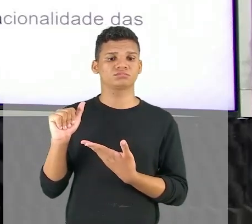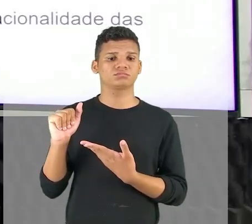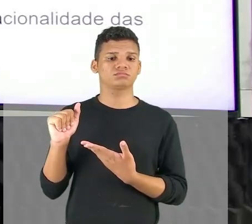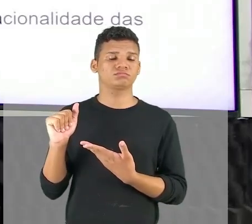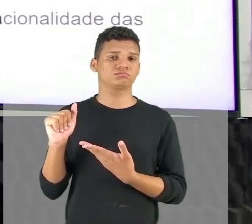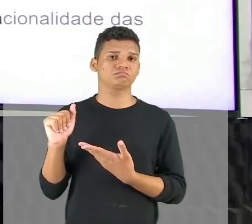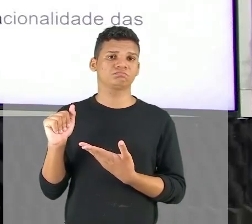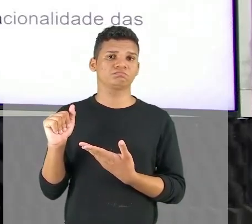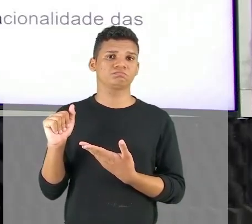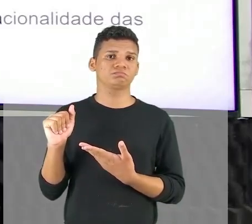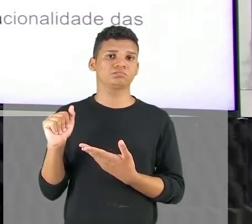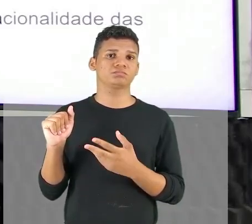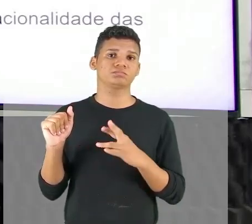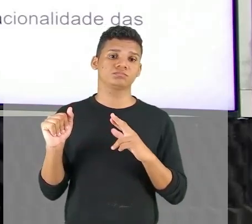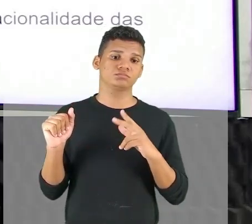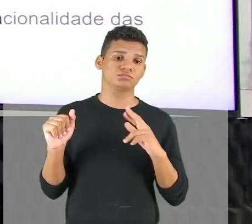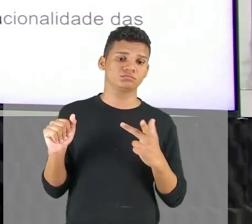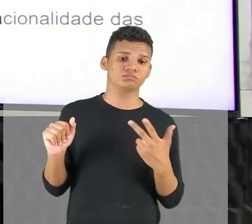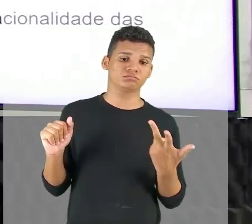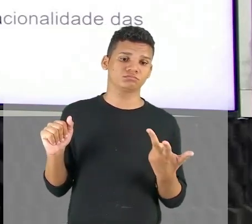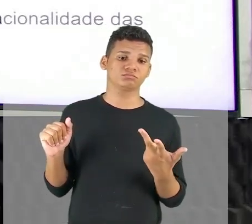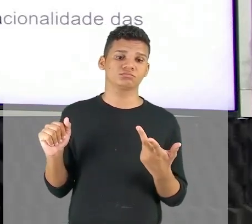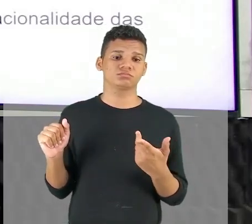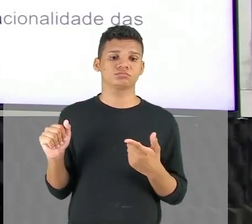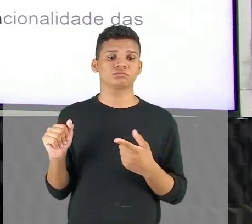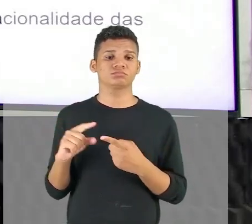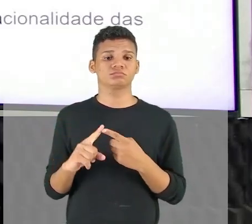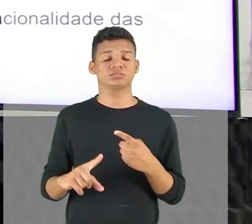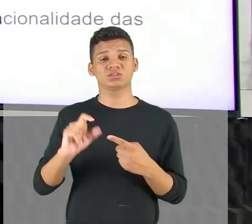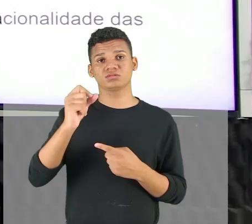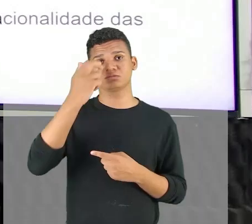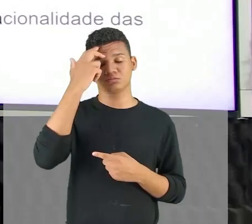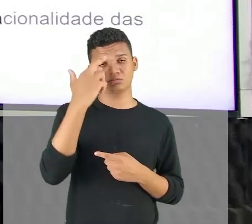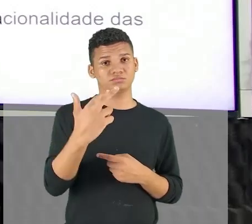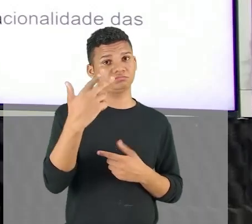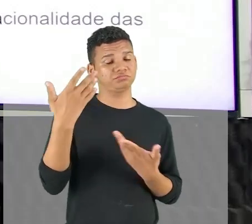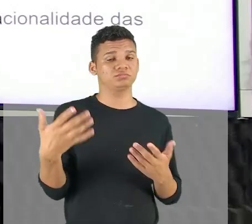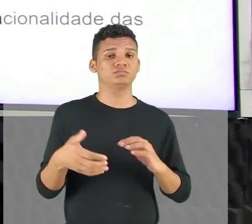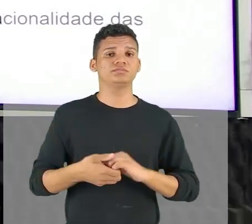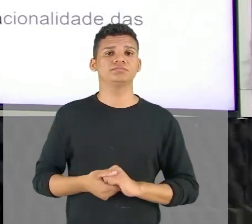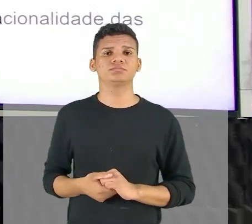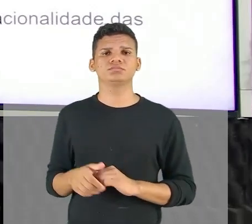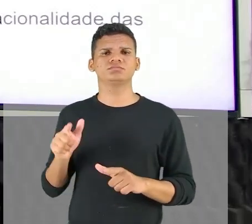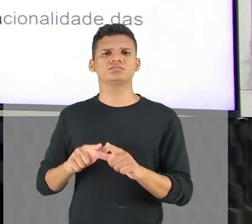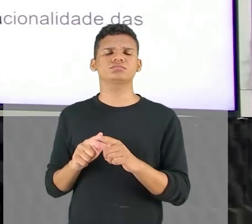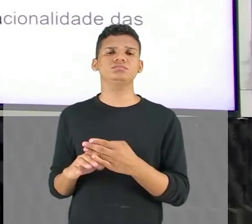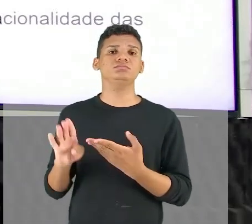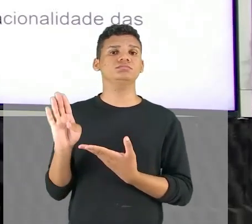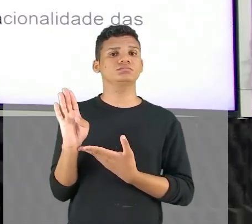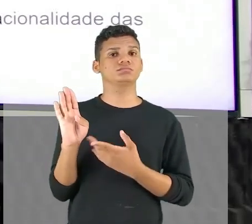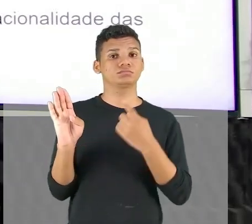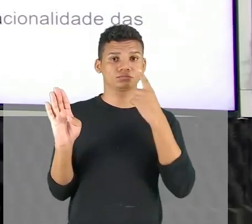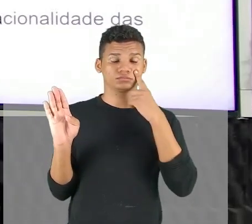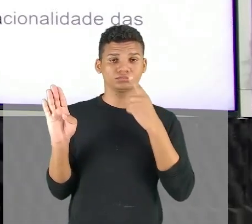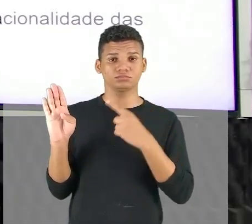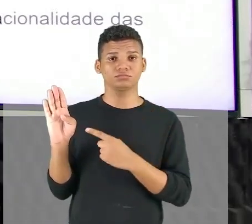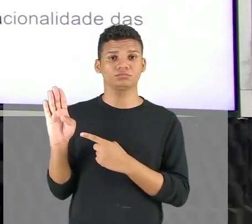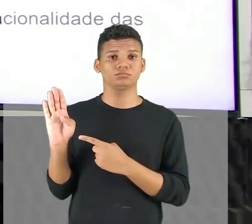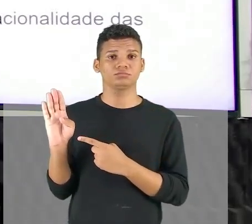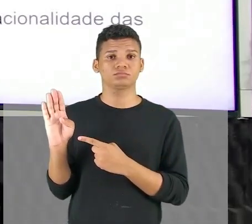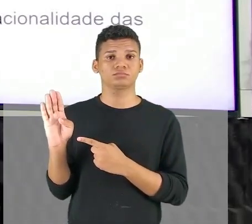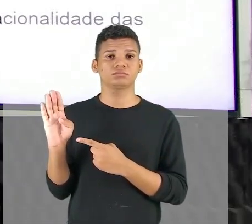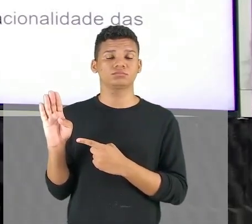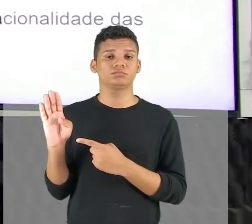e não é o materialismo histórico, como está bem dizendo aqui a alternativa, e não é disso que se trata a questão. Letra B, logicista,